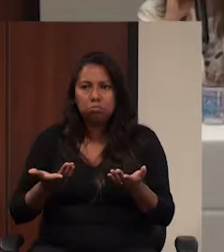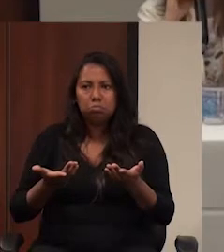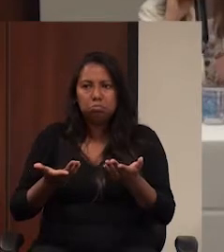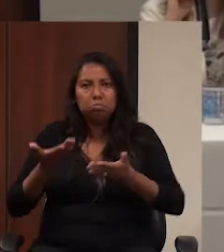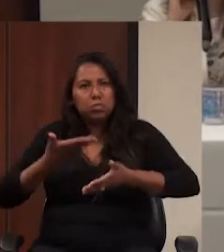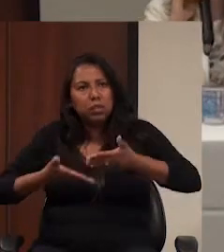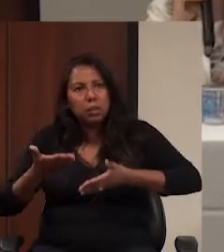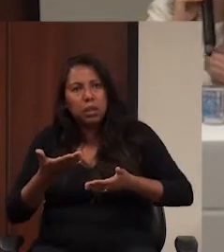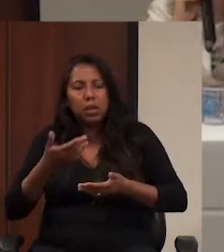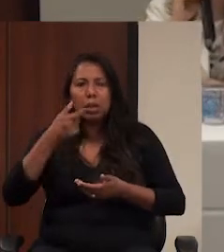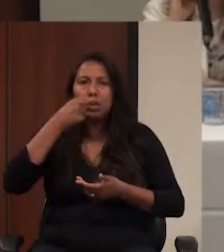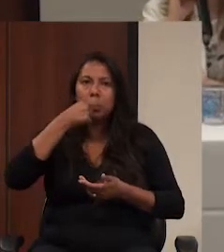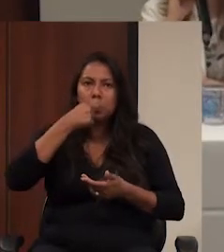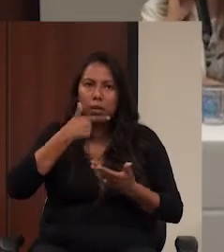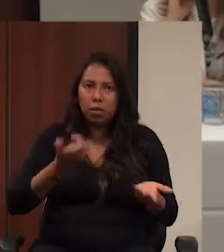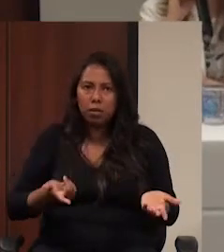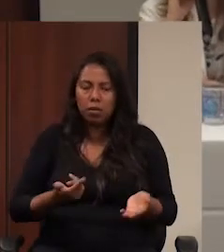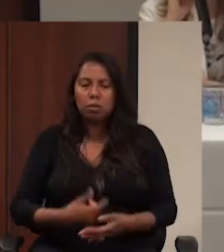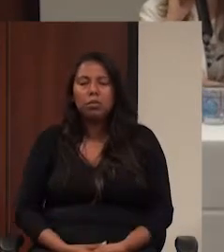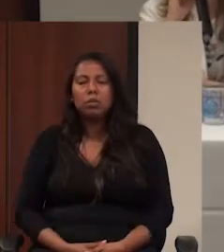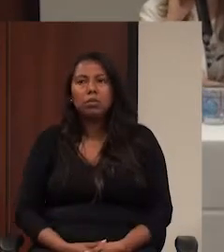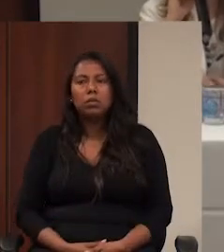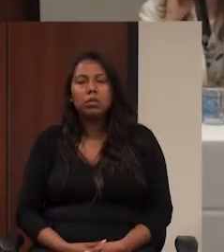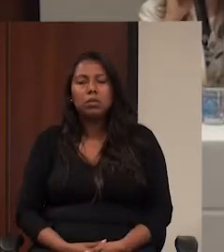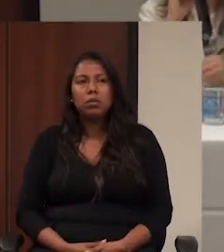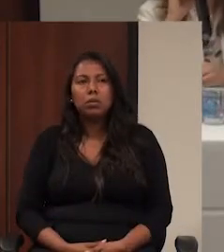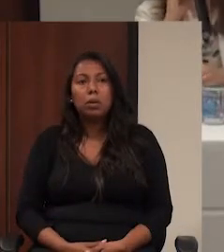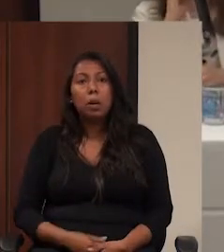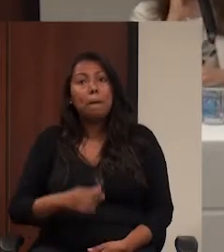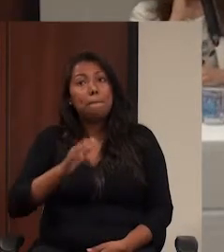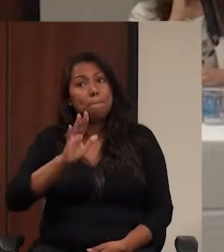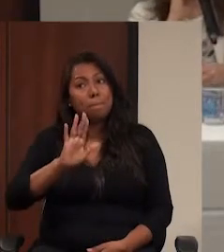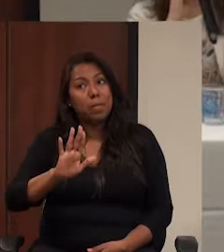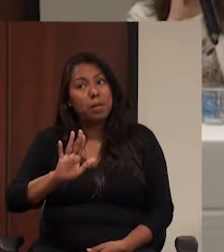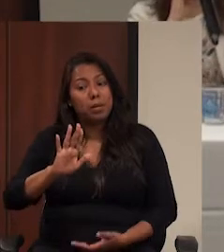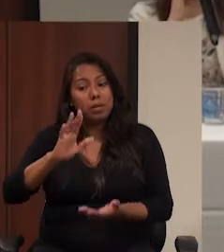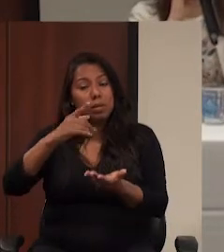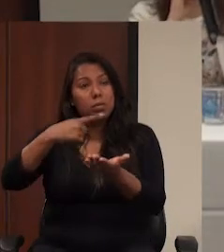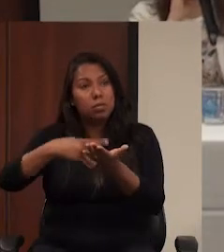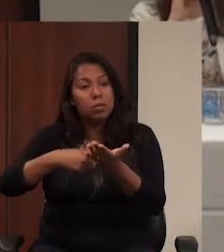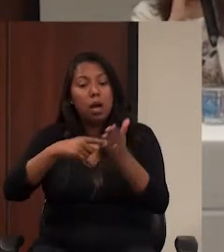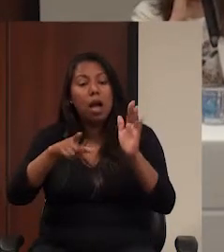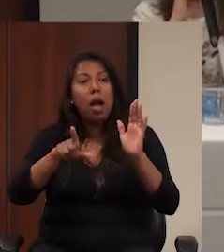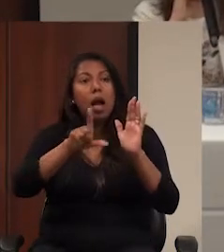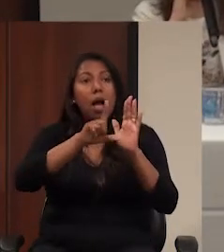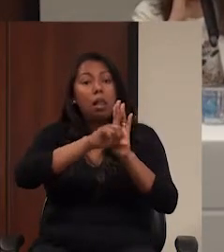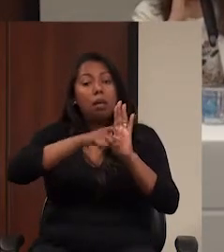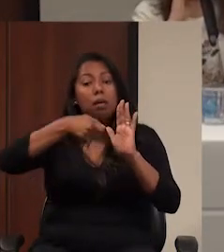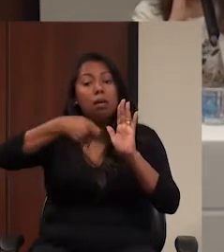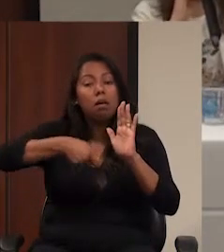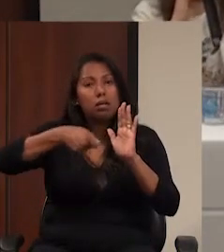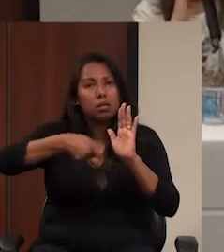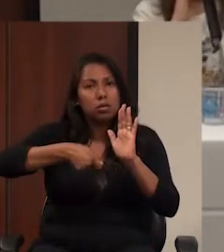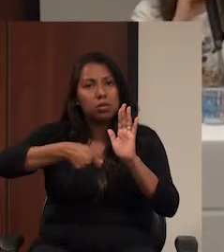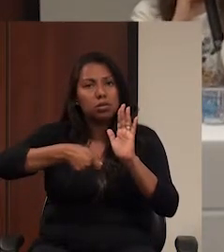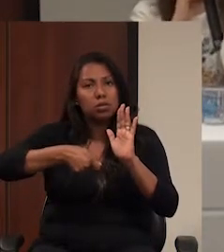tratamento, medicalização, enfim. Só que para esse tipo de acordo, a lei exige, de certa forma, que a pessoa